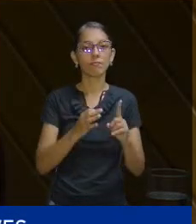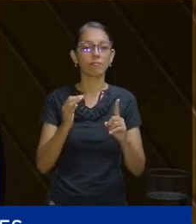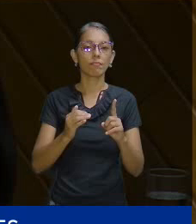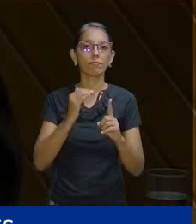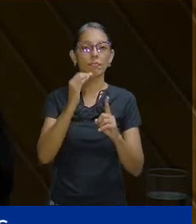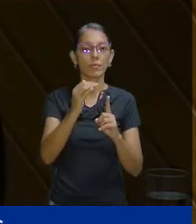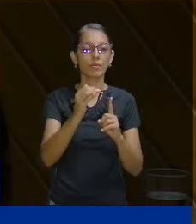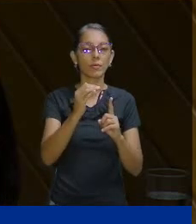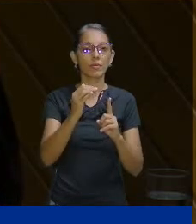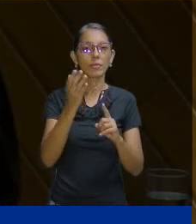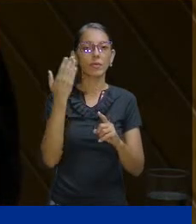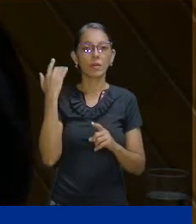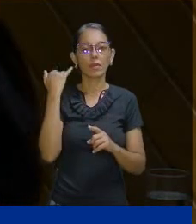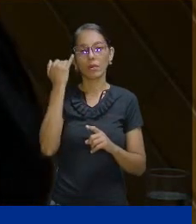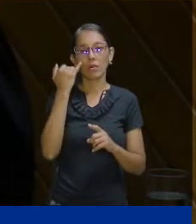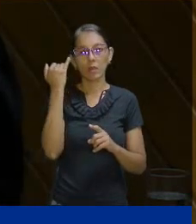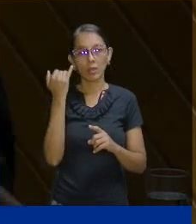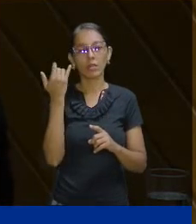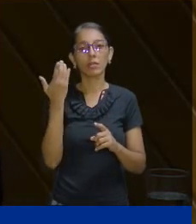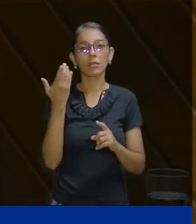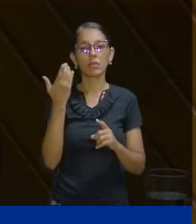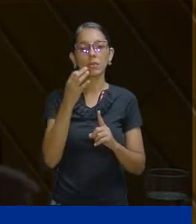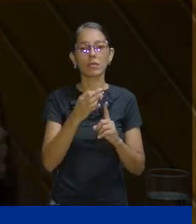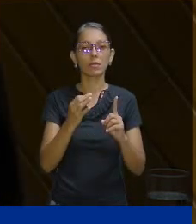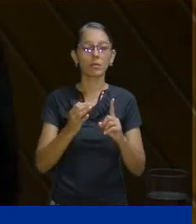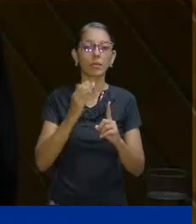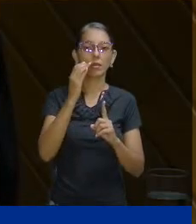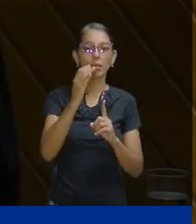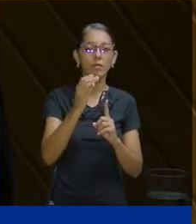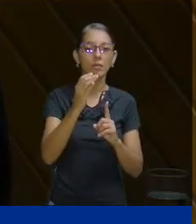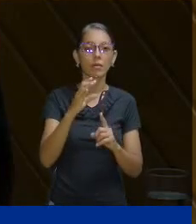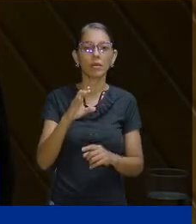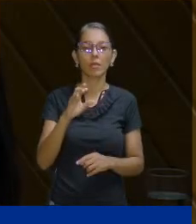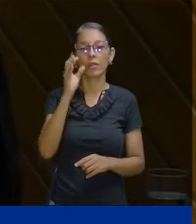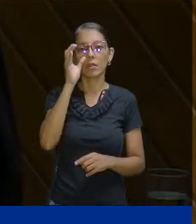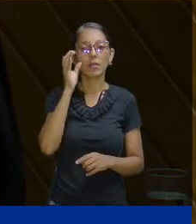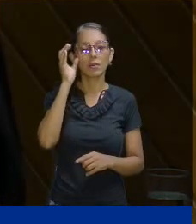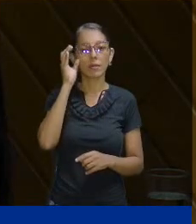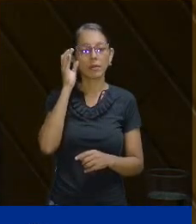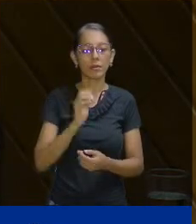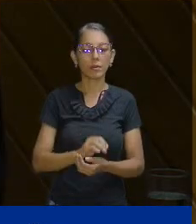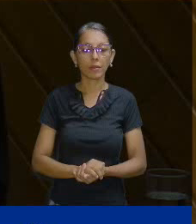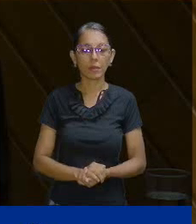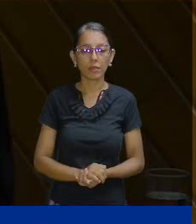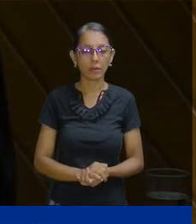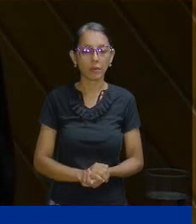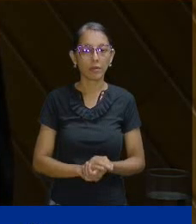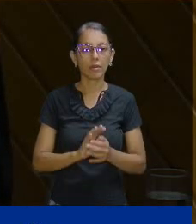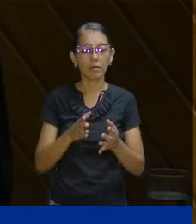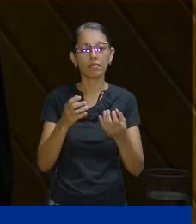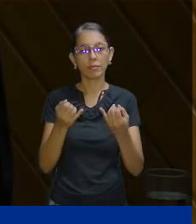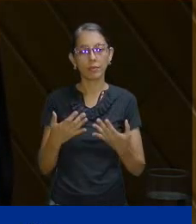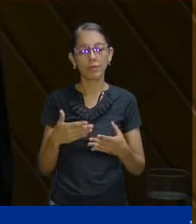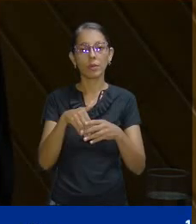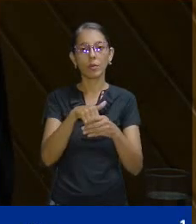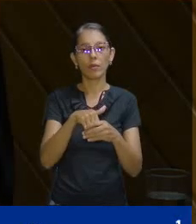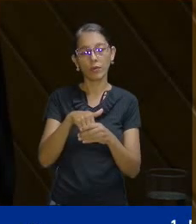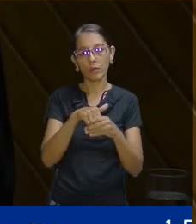Antônio, na qualidade de corregedor. E quando eu proferi aquele voto, no sentido de que,